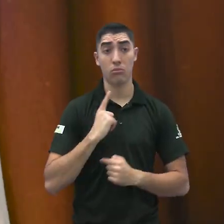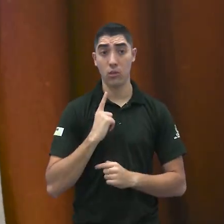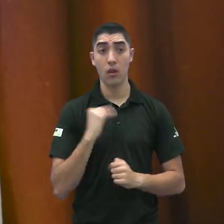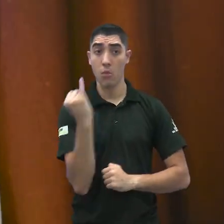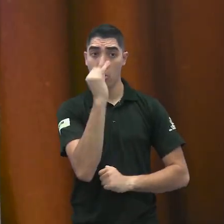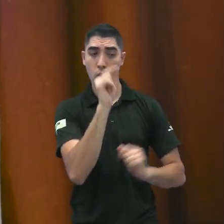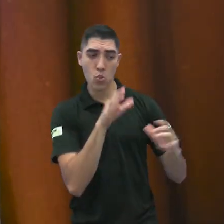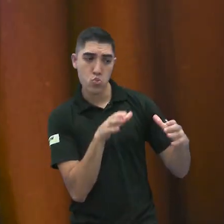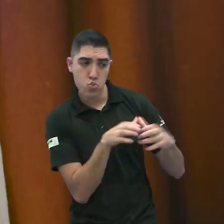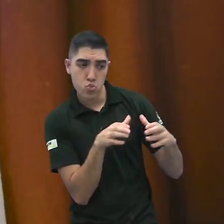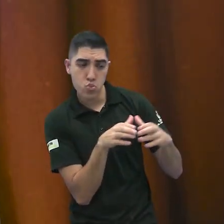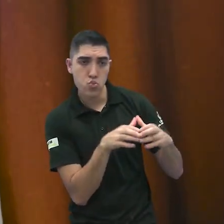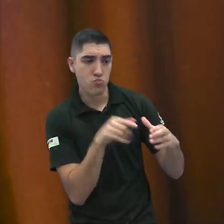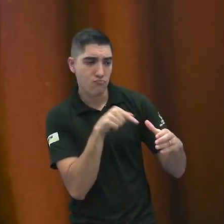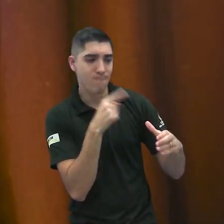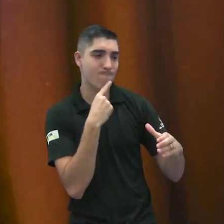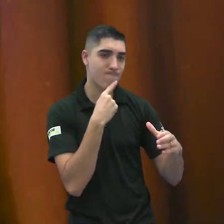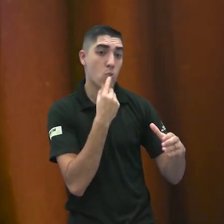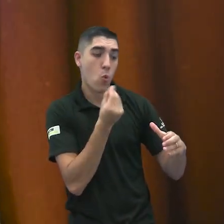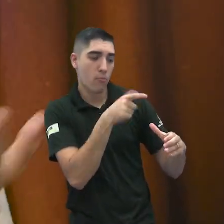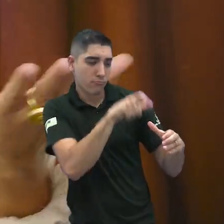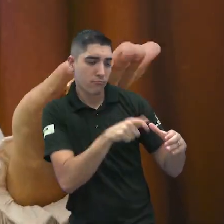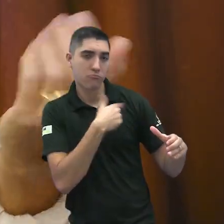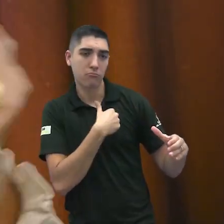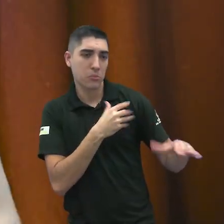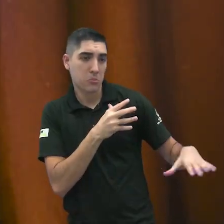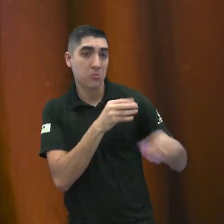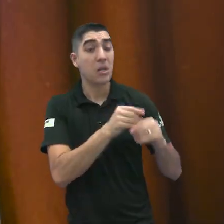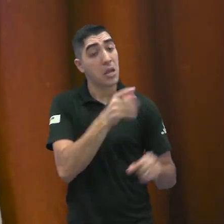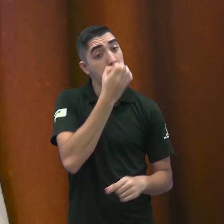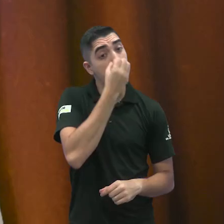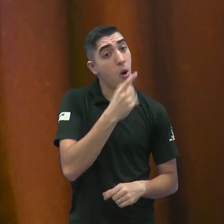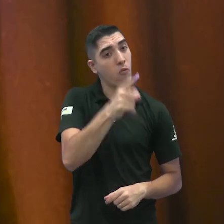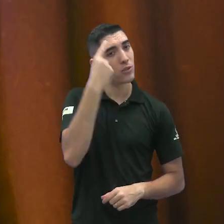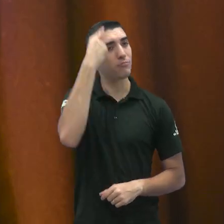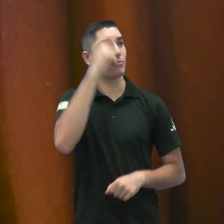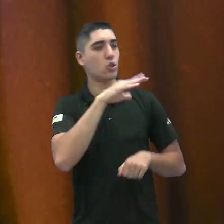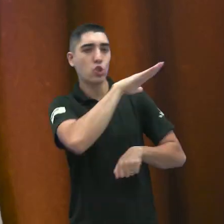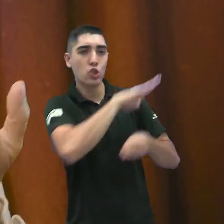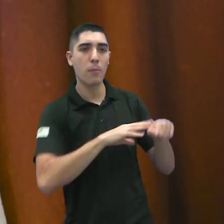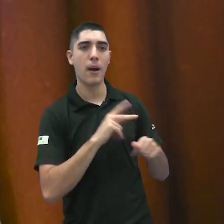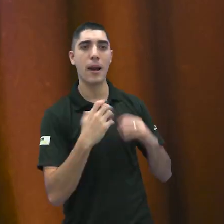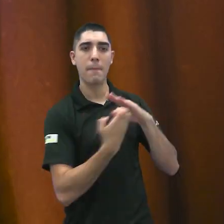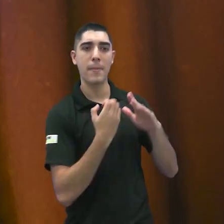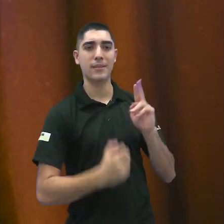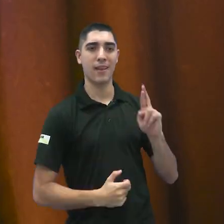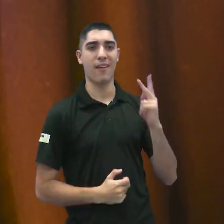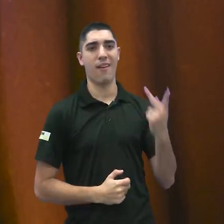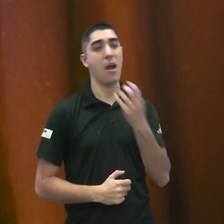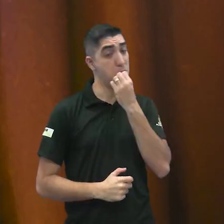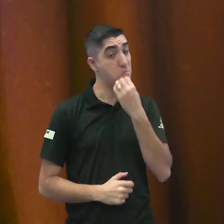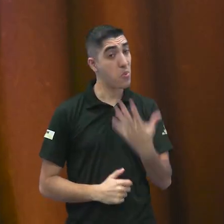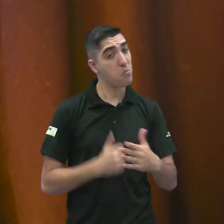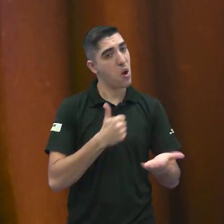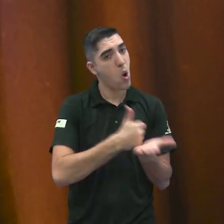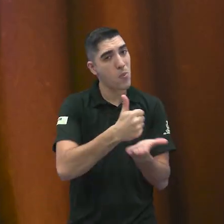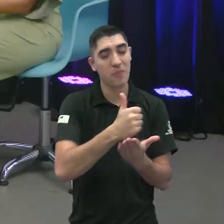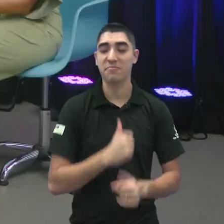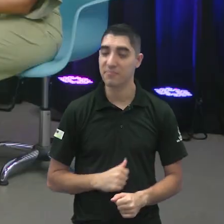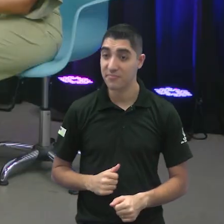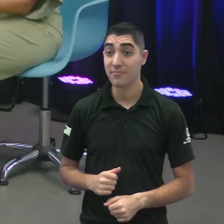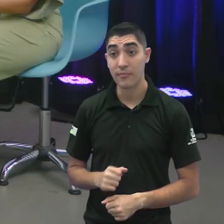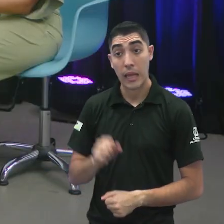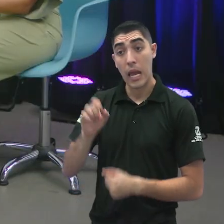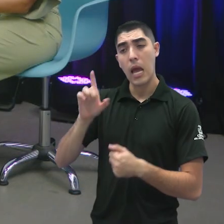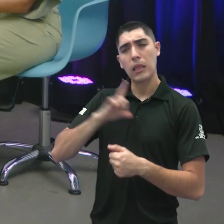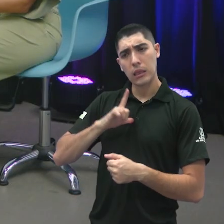existe a necessidade dessa complementariedade. Então, por isso que é legal, que bom que você usou para a sua secretária. Muito legal. E